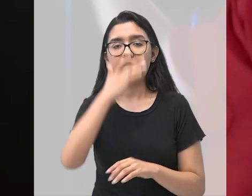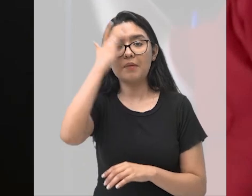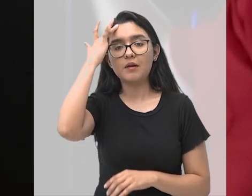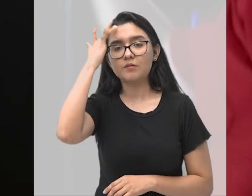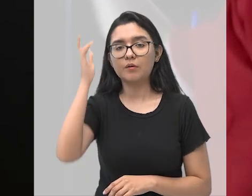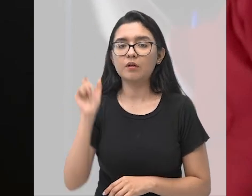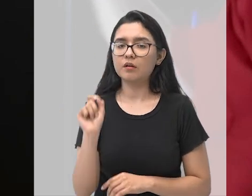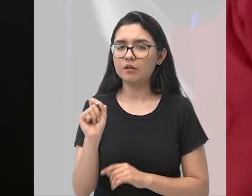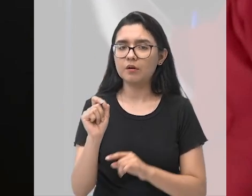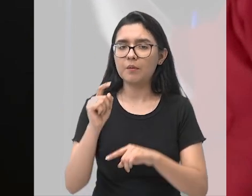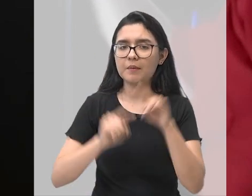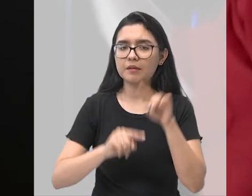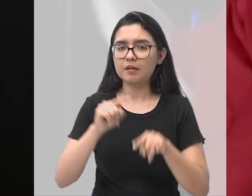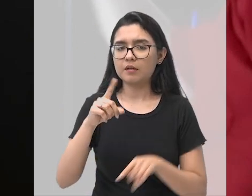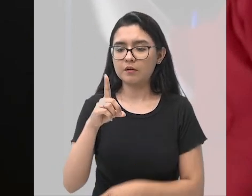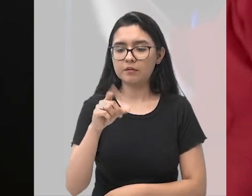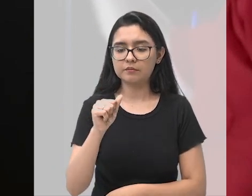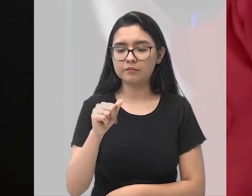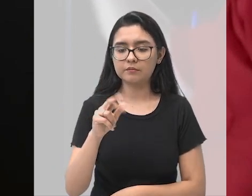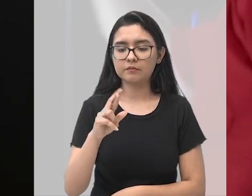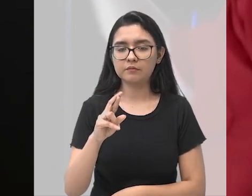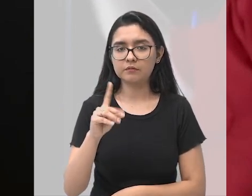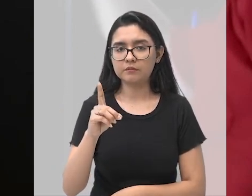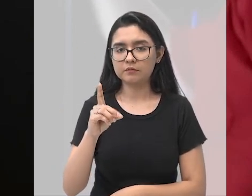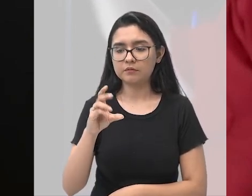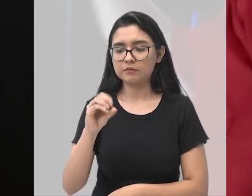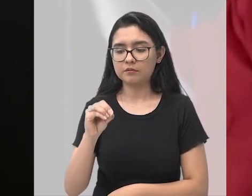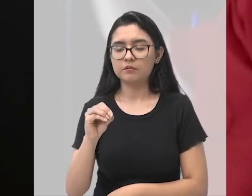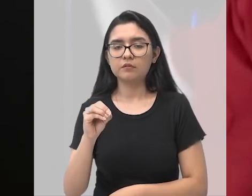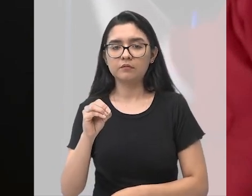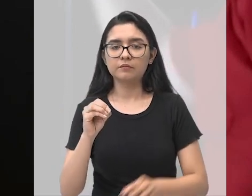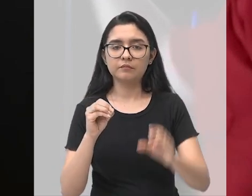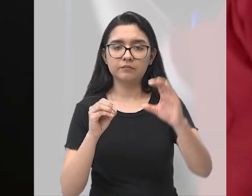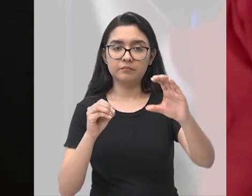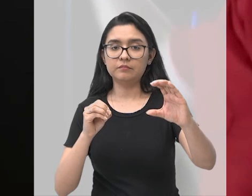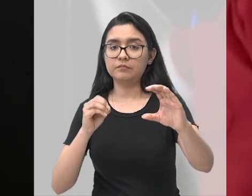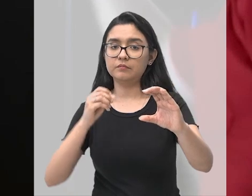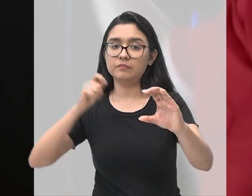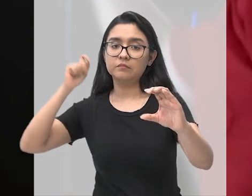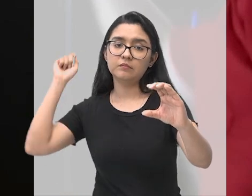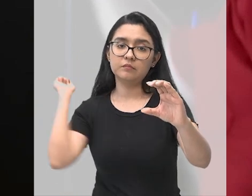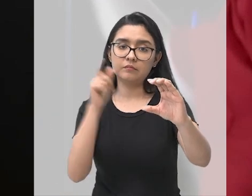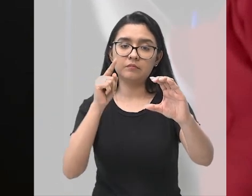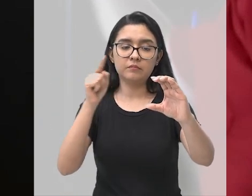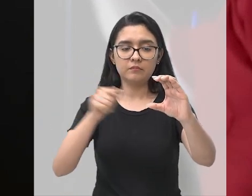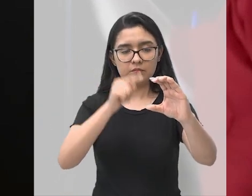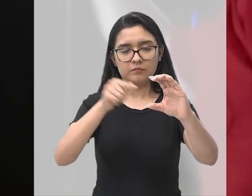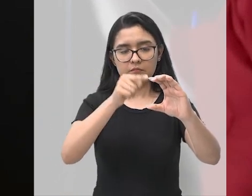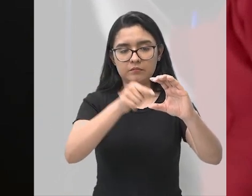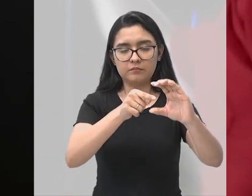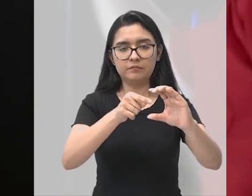círculo menor. E aí vocês estão vendo um dos atletas trabalhando